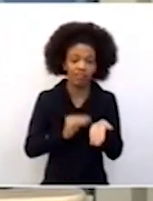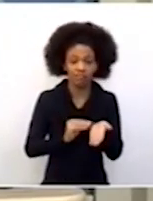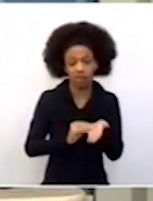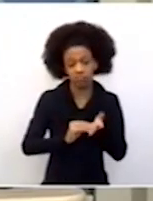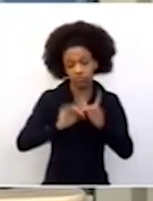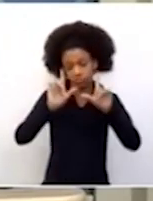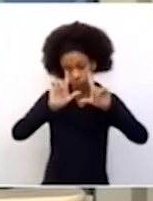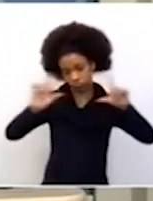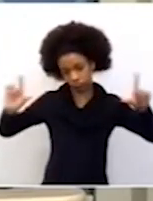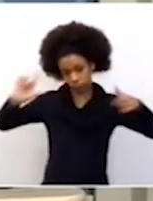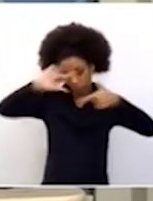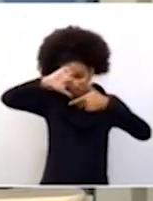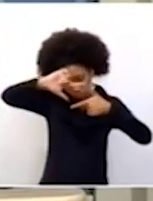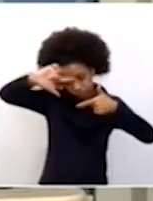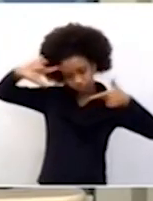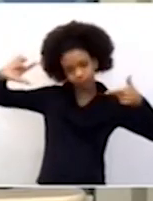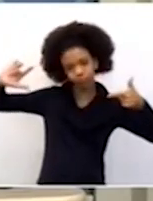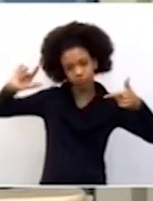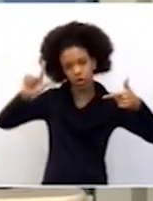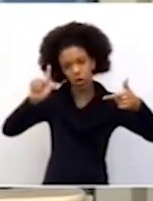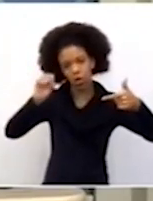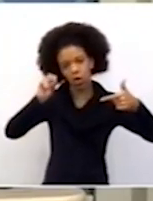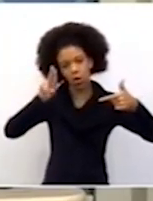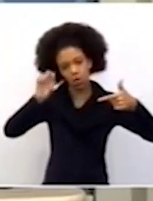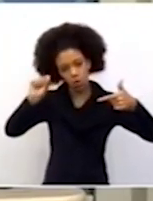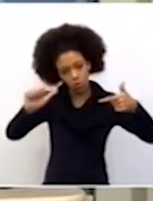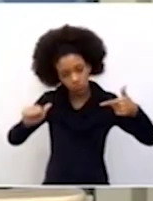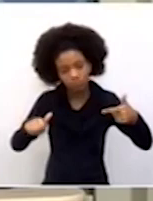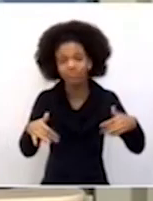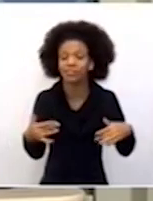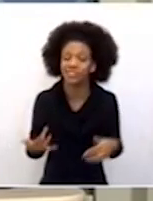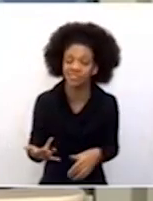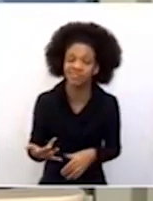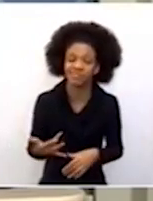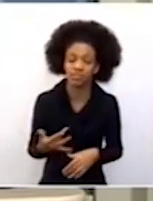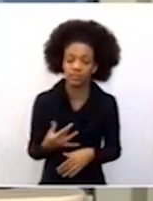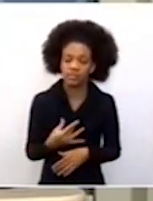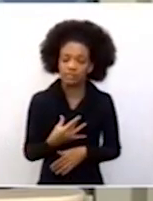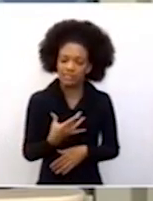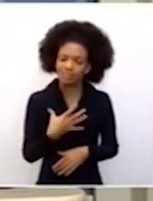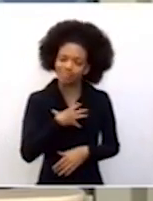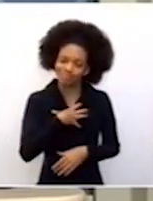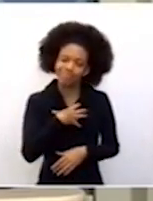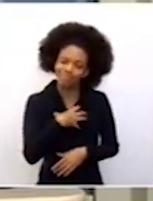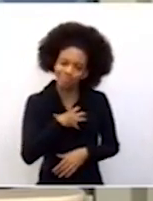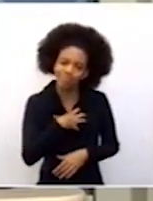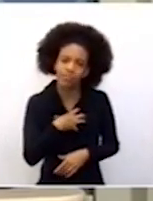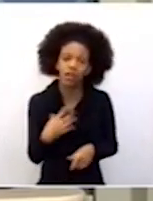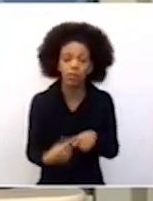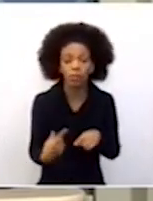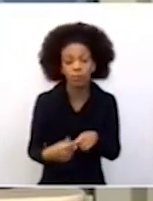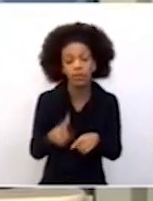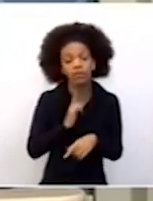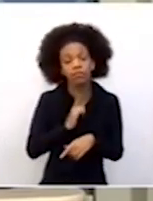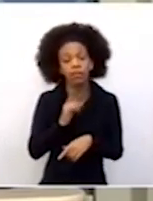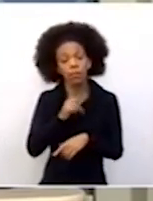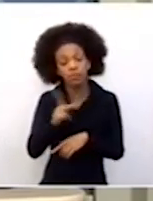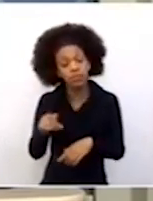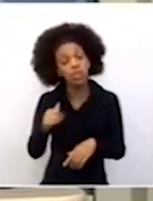isso realmente, né, isso nós ficamos assim um pouco, né, saudosos, porque tem pessoas que gostam de trabalhar com